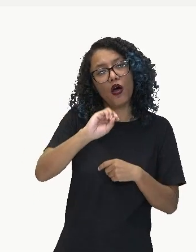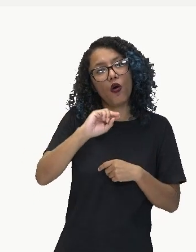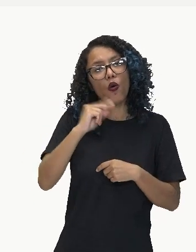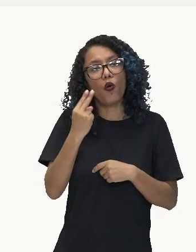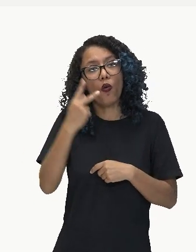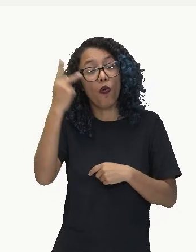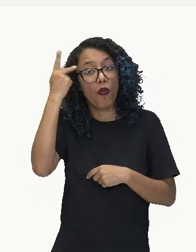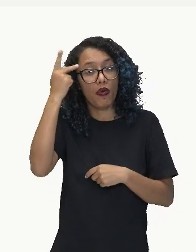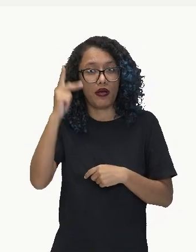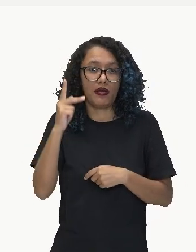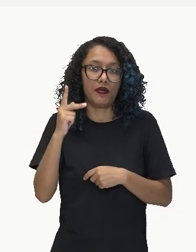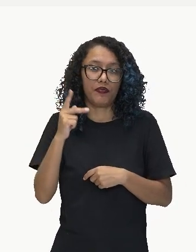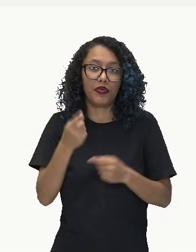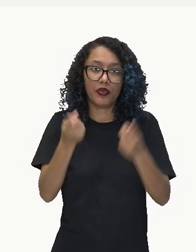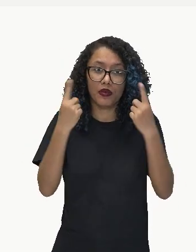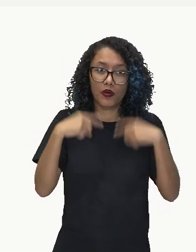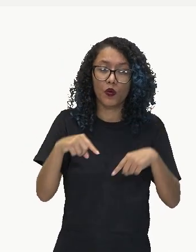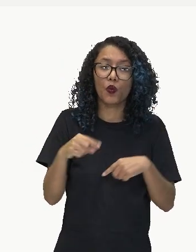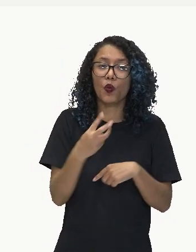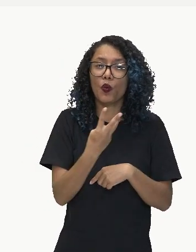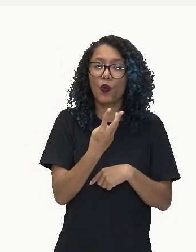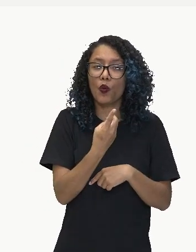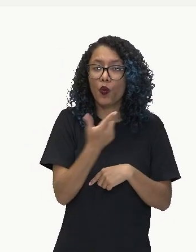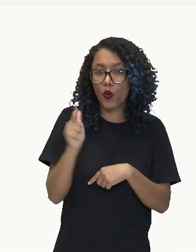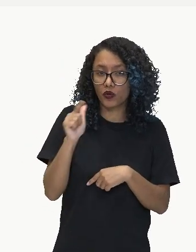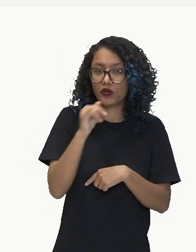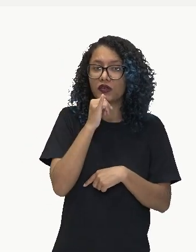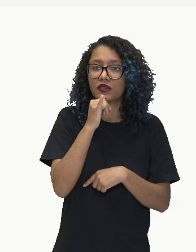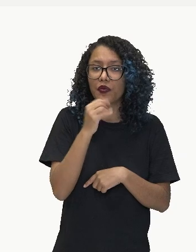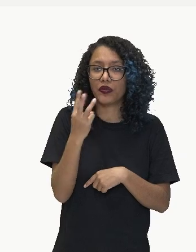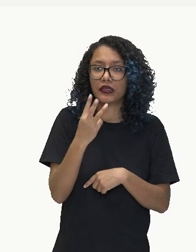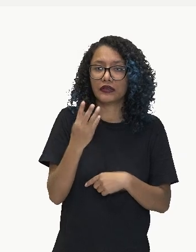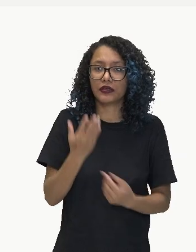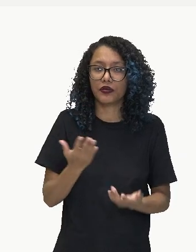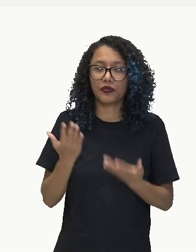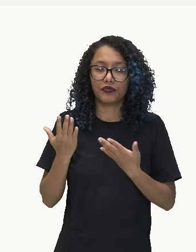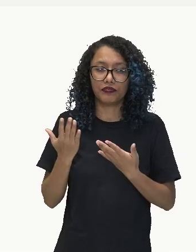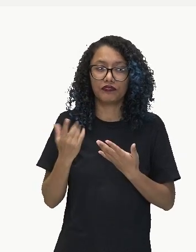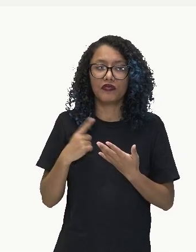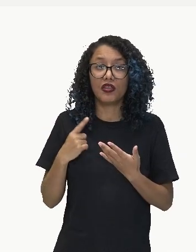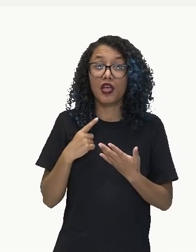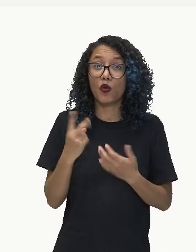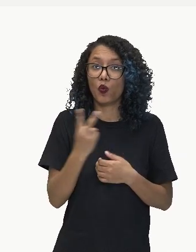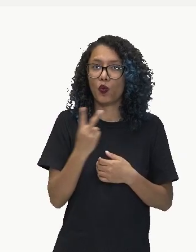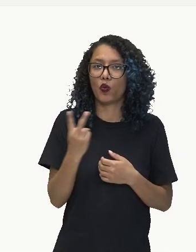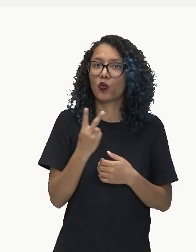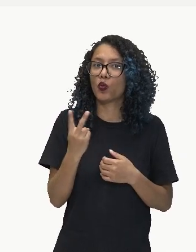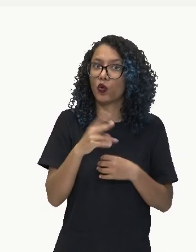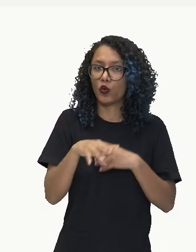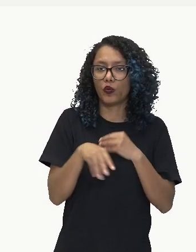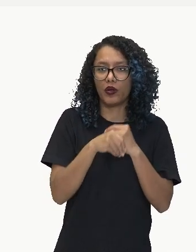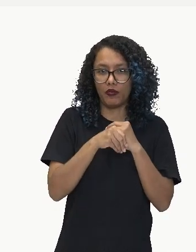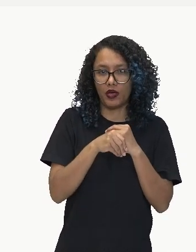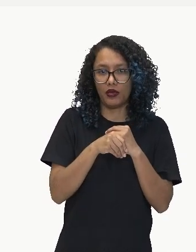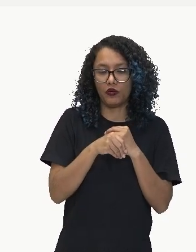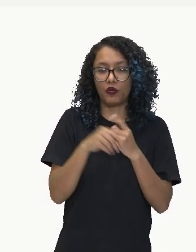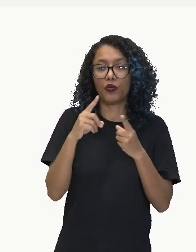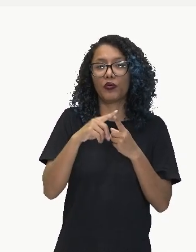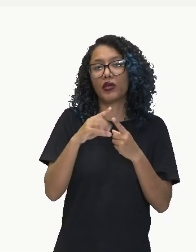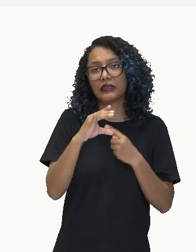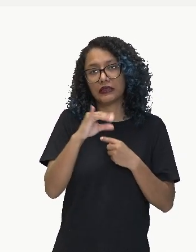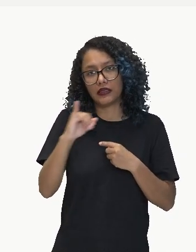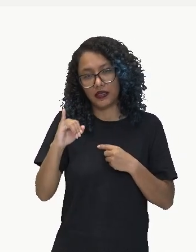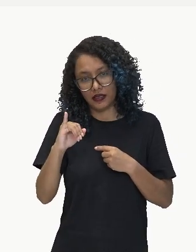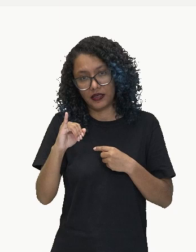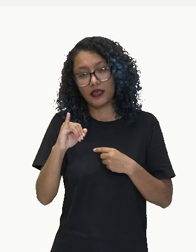esse último exemplo que é interessante. Olha aqui no final. Nós temos os dois juntinhos, né? O primeiro deles, complemento